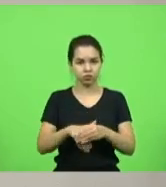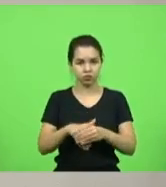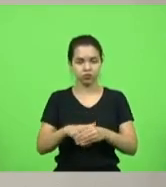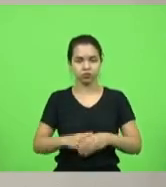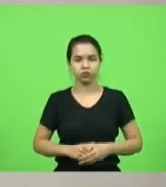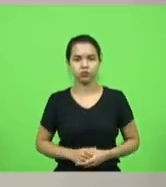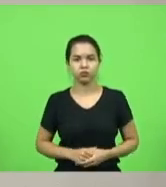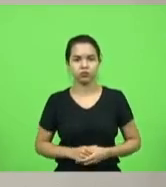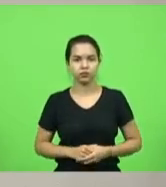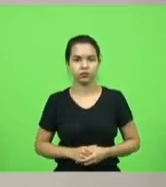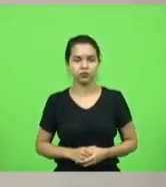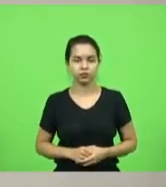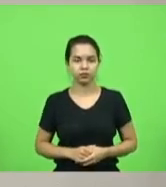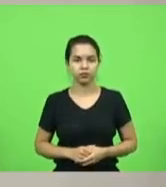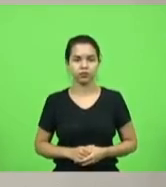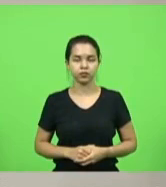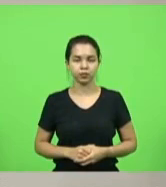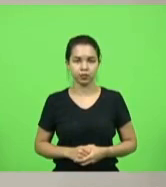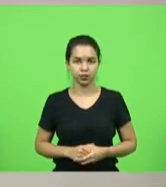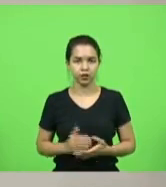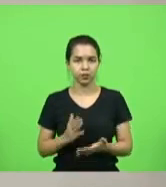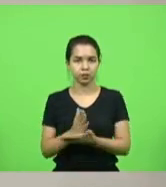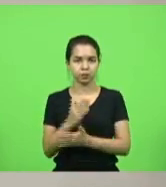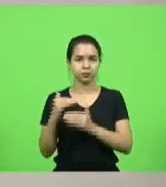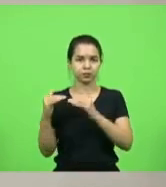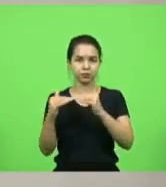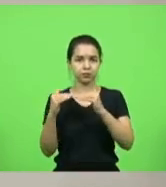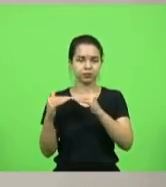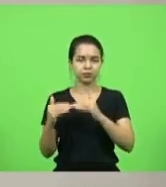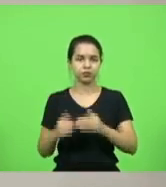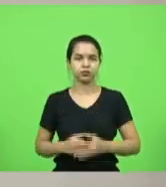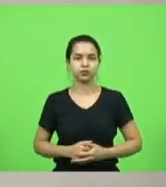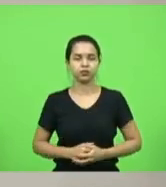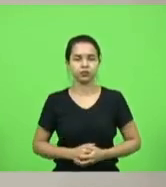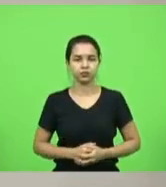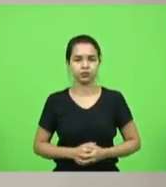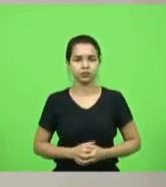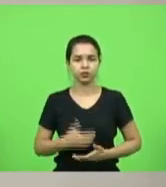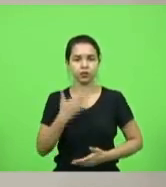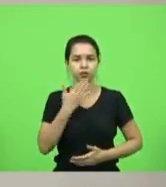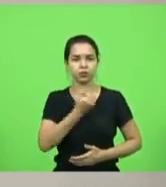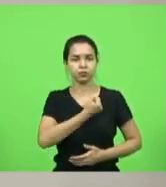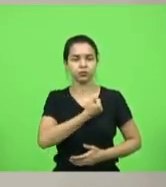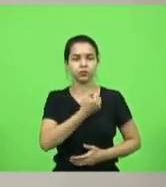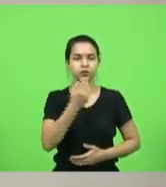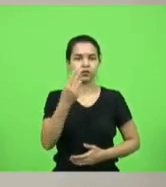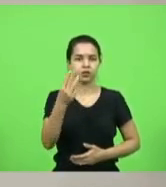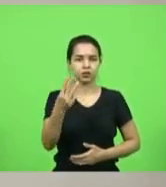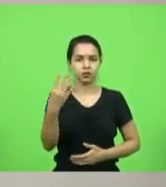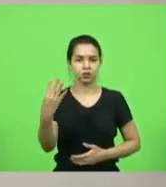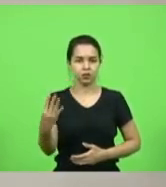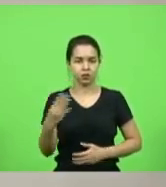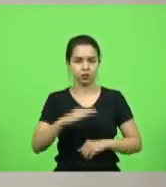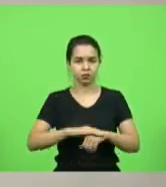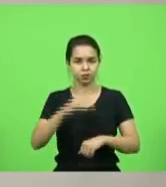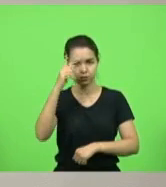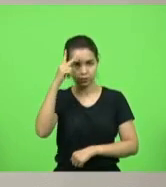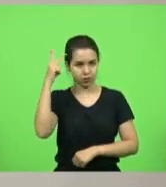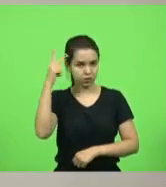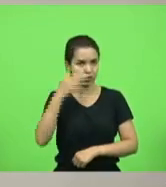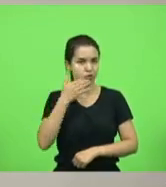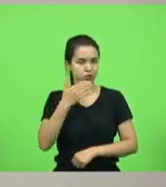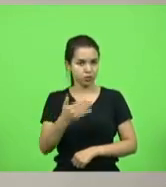permaneçam como se encontram. Aprovada por unanimidade. Requerimento 34, autor deputada Paulinha, solicitando ao presidente